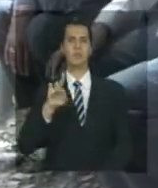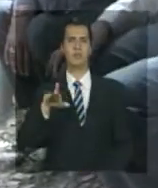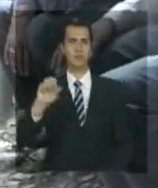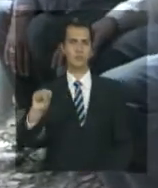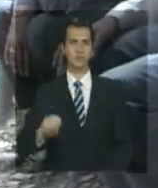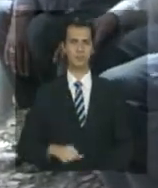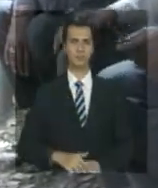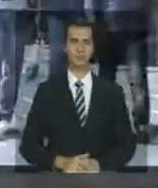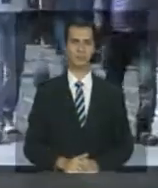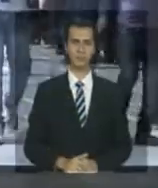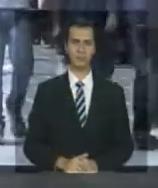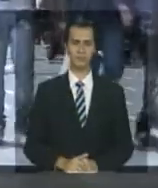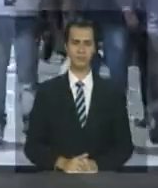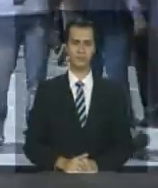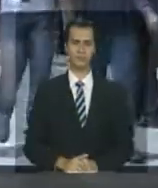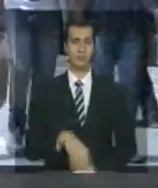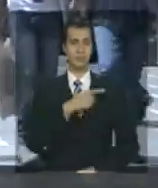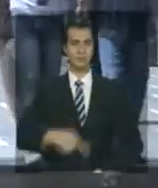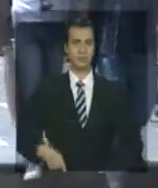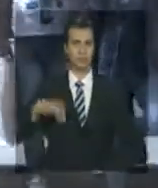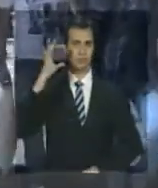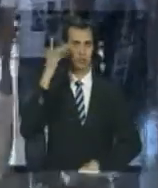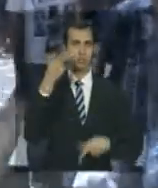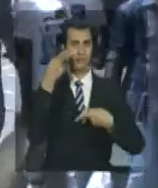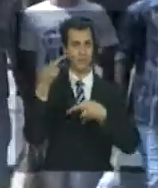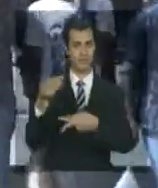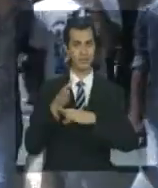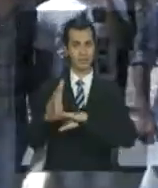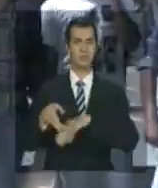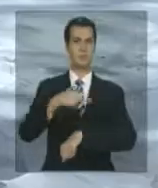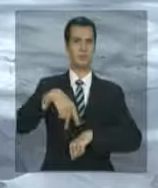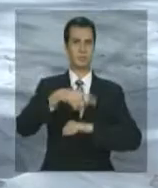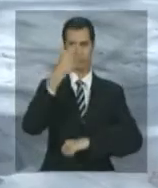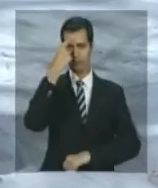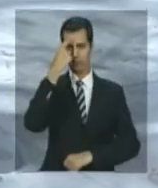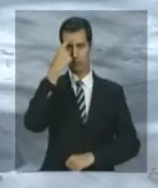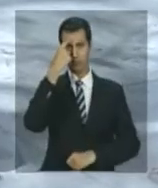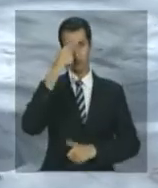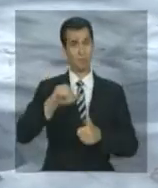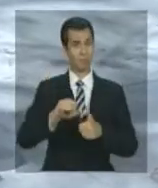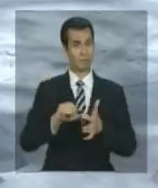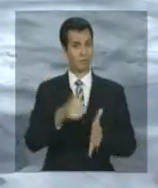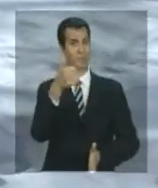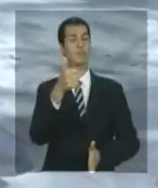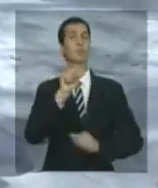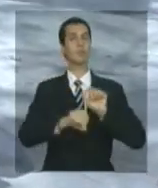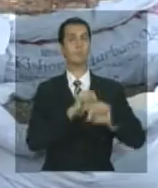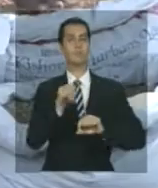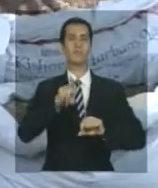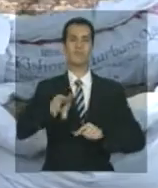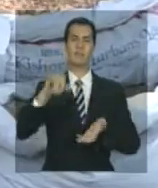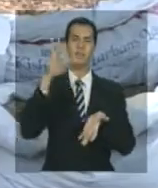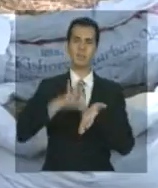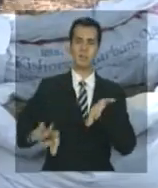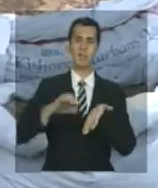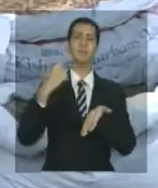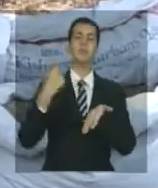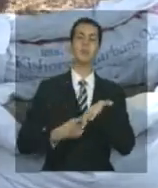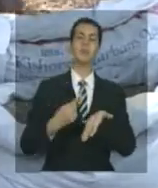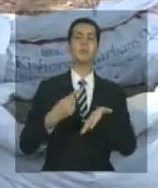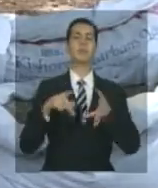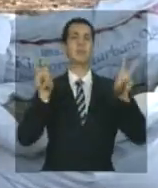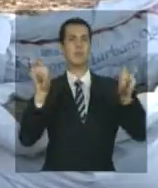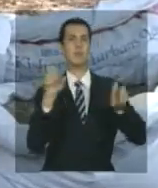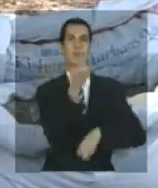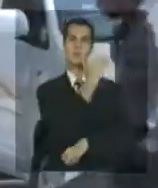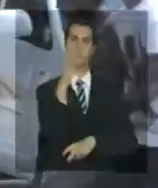primeira visita oficial da presidenta Dilma Rousseff à Índia, serão assinados acordos em várias áreas, como meio ambiente, cultura, igualdade